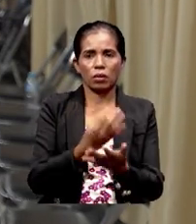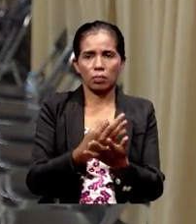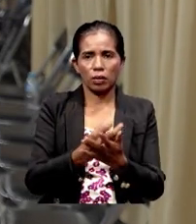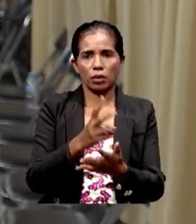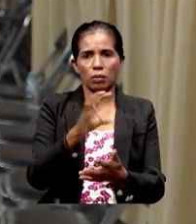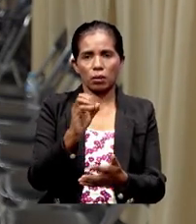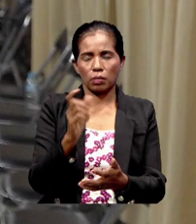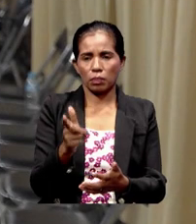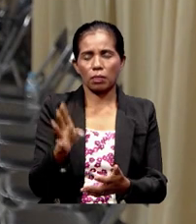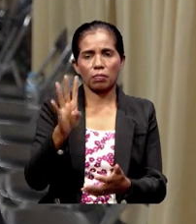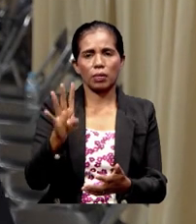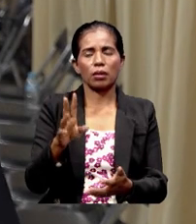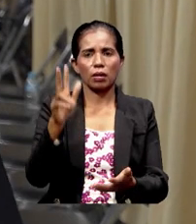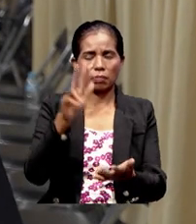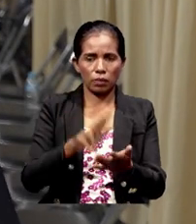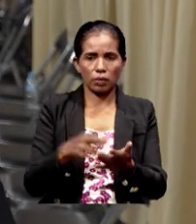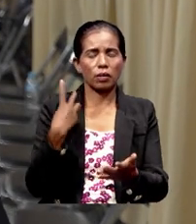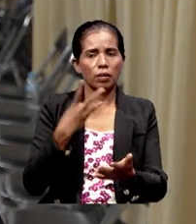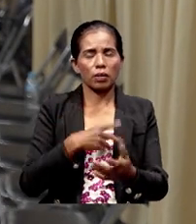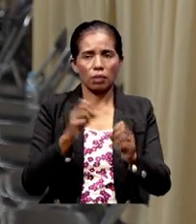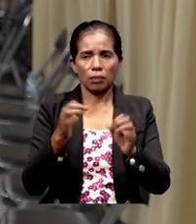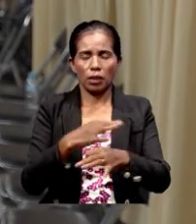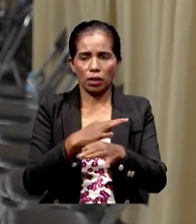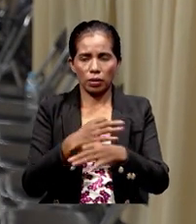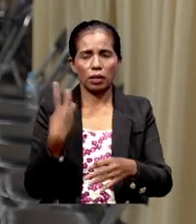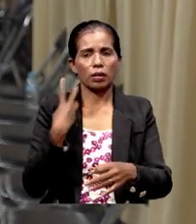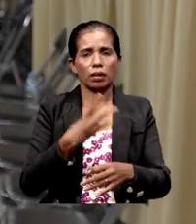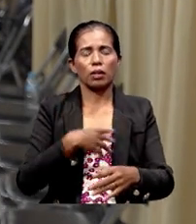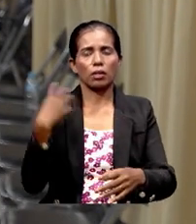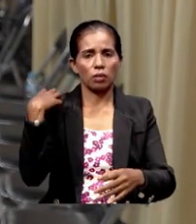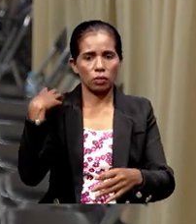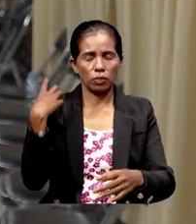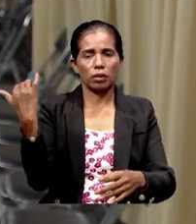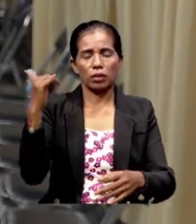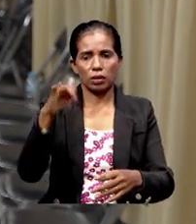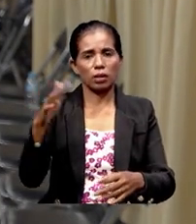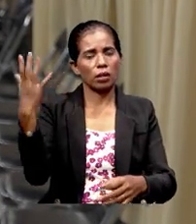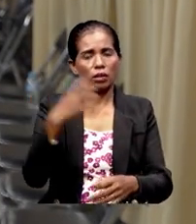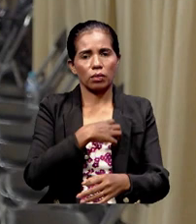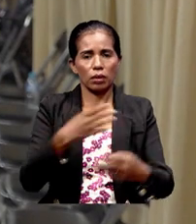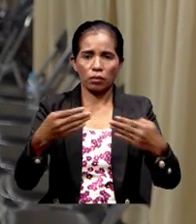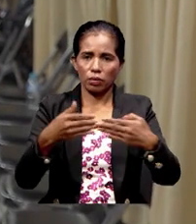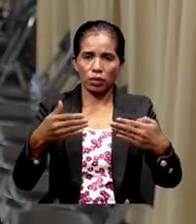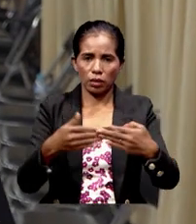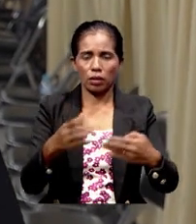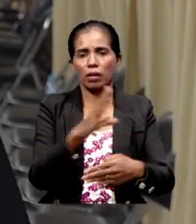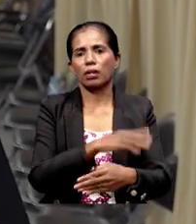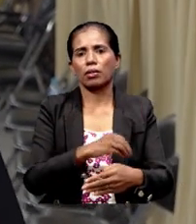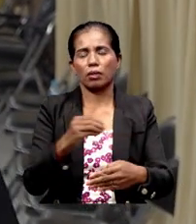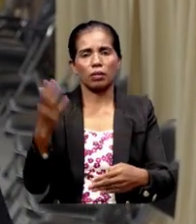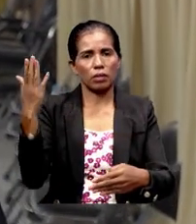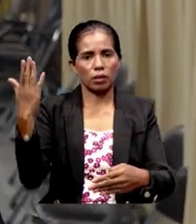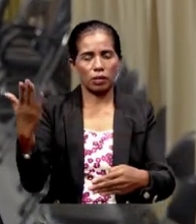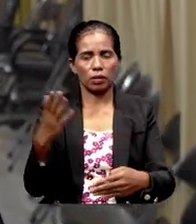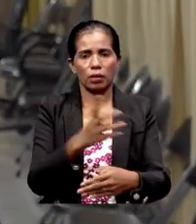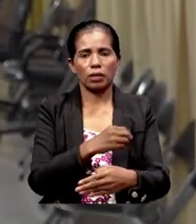iha aprovação para atu nene ita bele hadia condição ita nian posto sira tanto iha fronteira nene mos iha esquadra